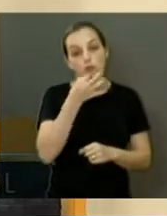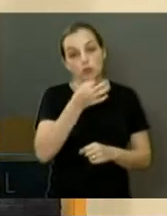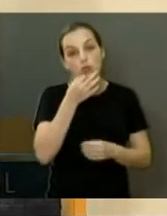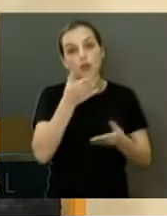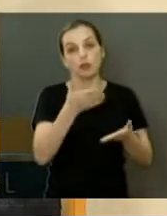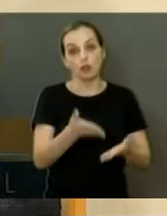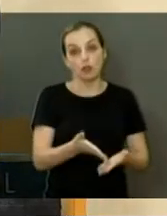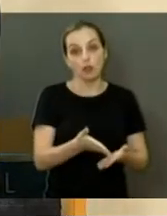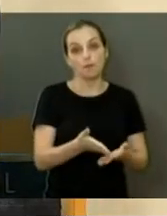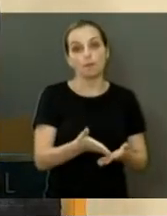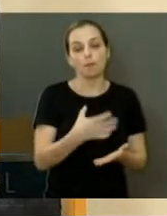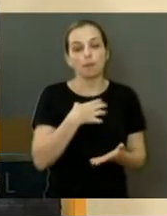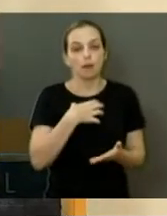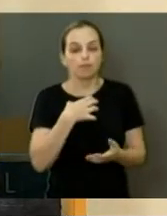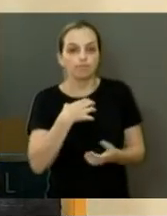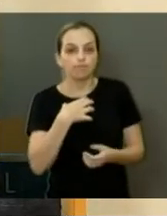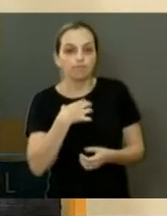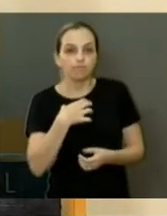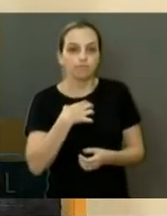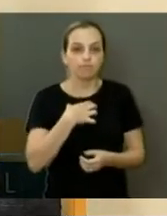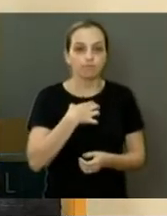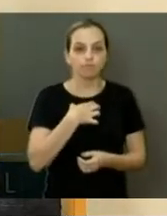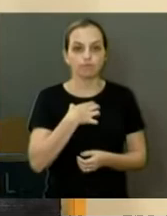E o Ednan está se sentindo assim,